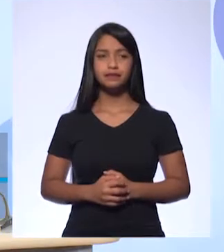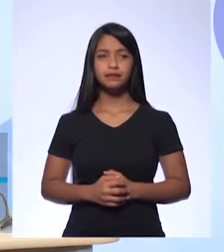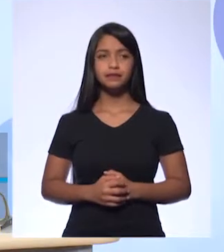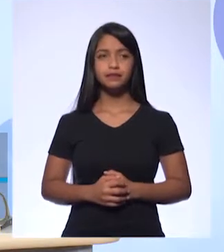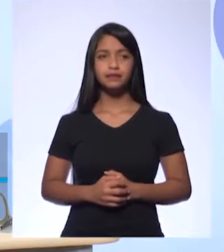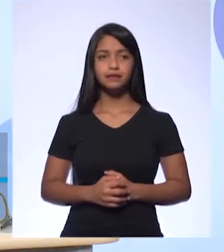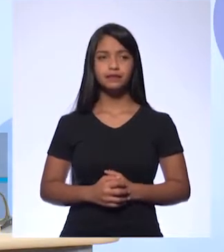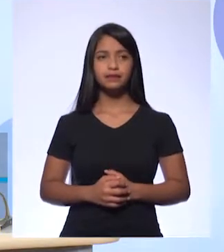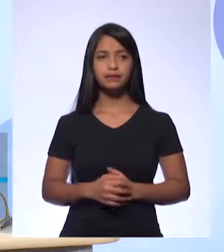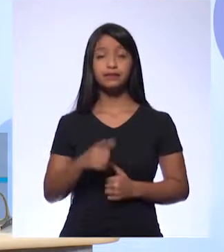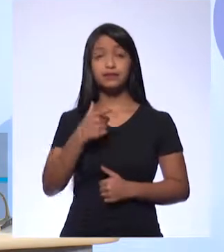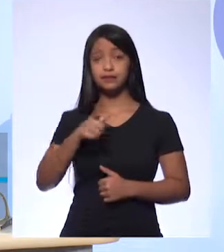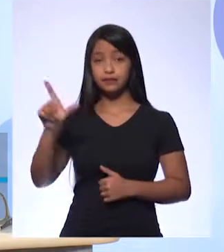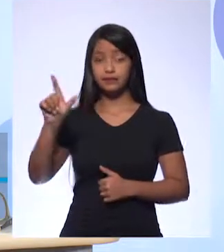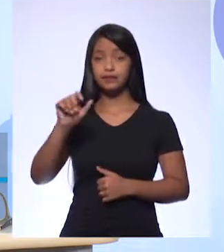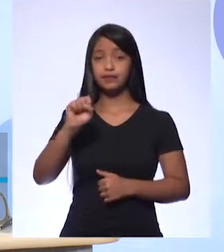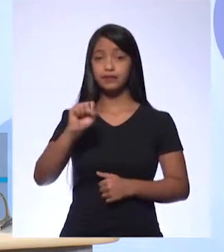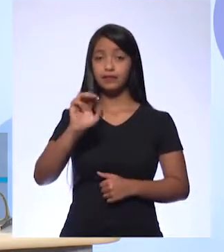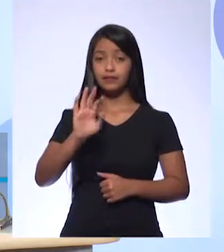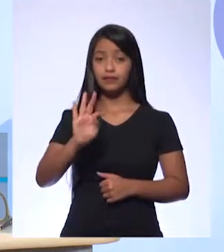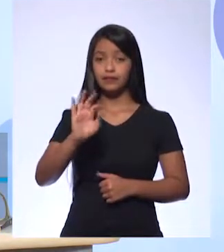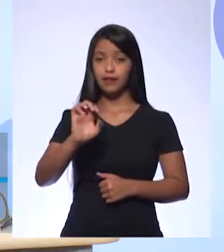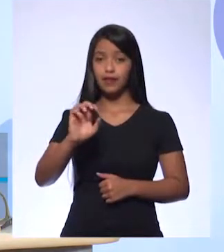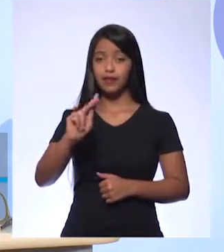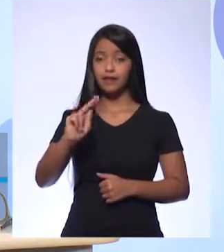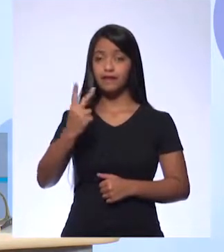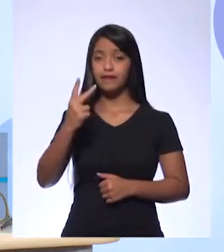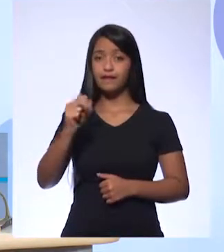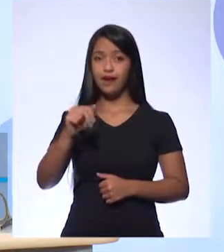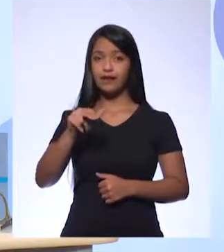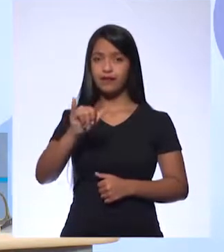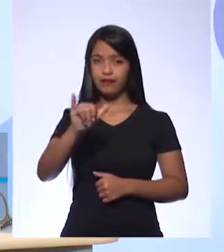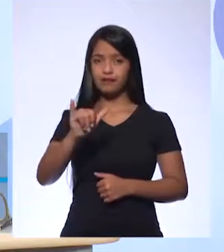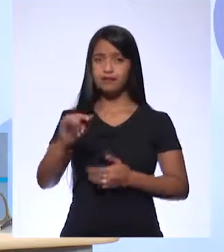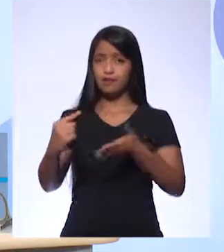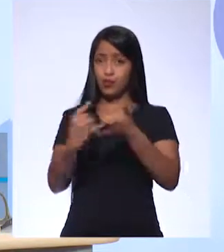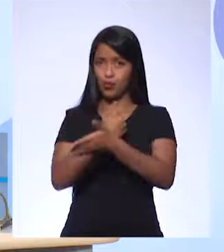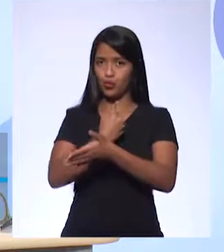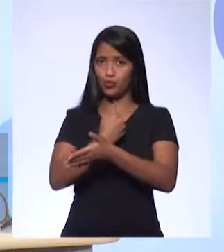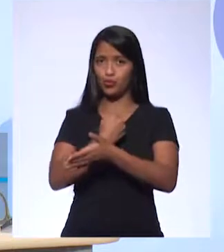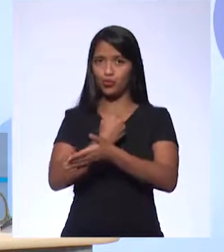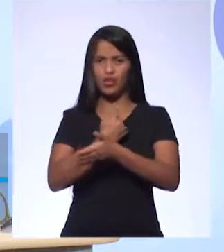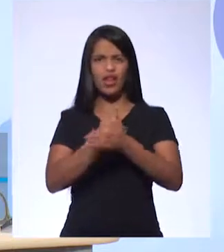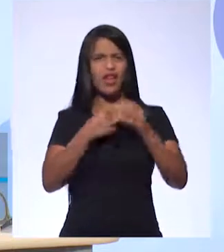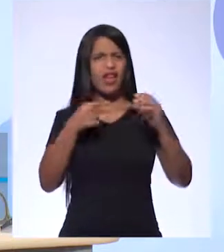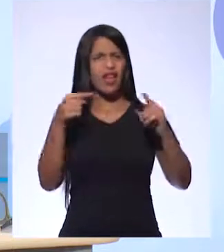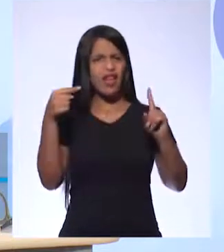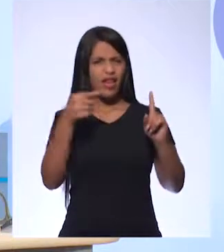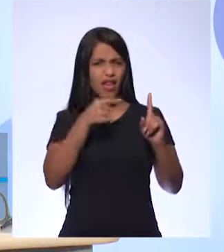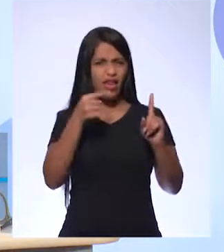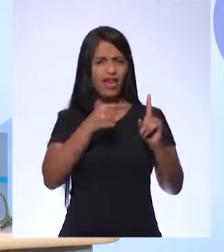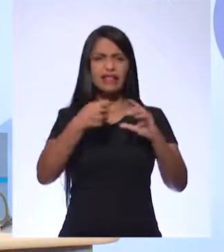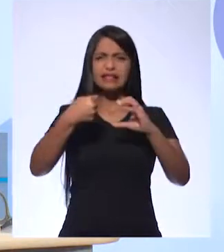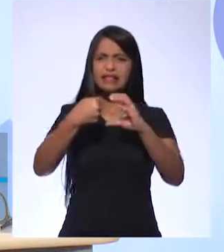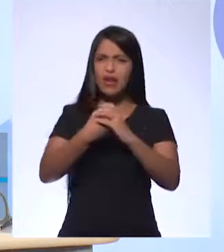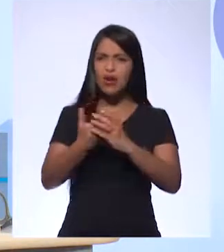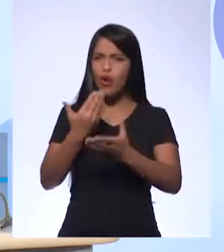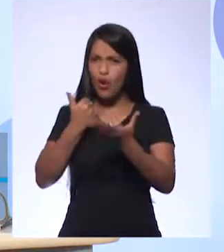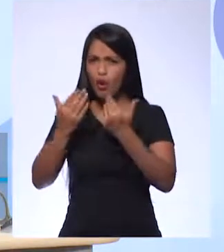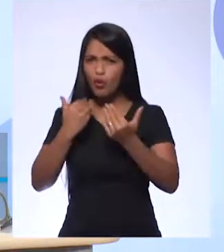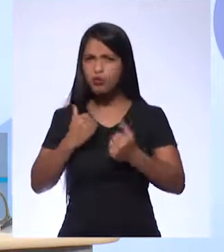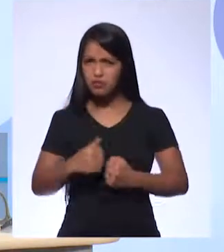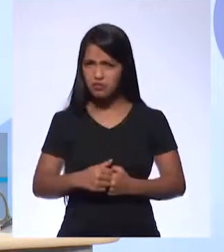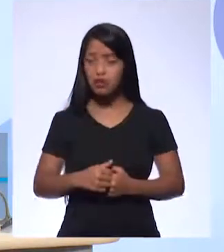tem a Stephanie também, que é a da dúvida, que ele come as células, e tem a